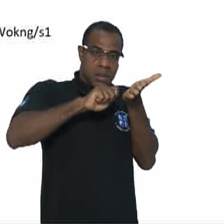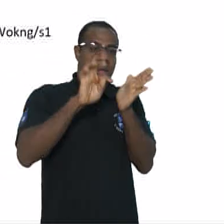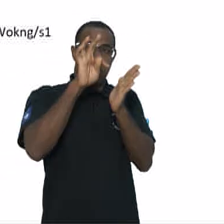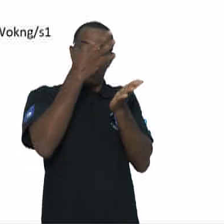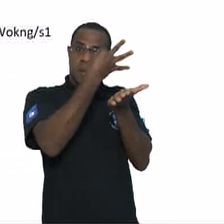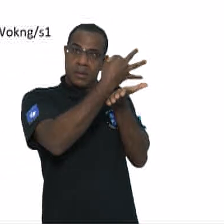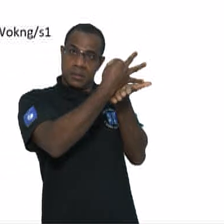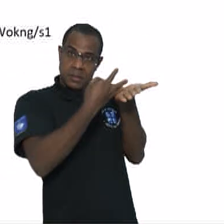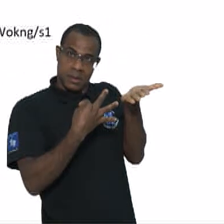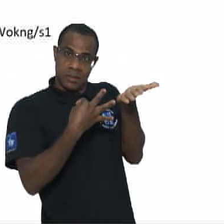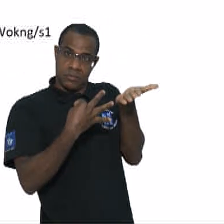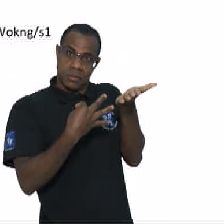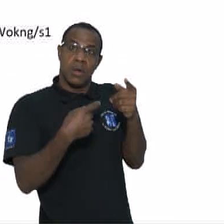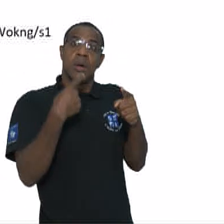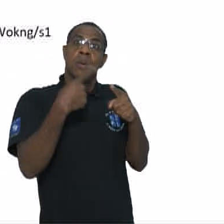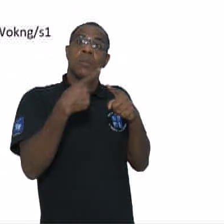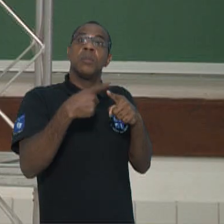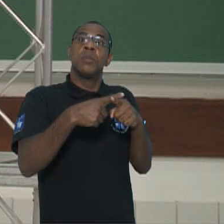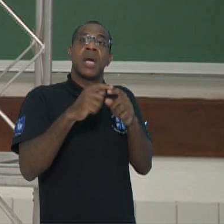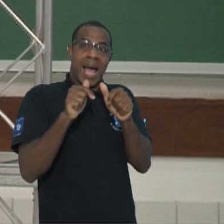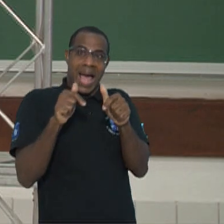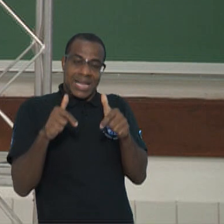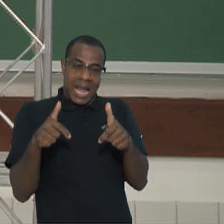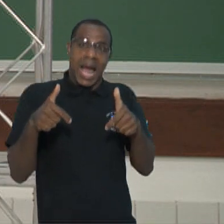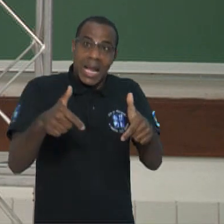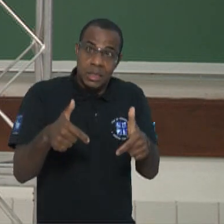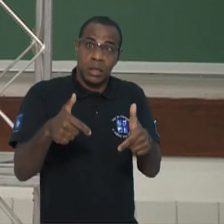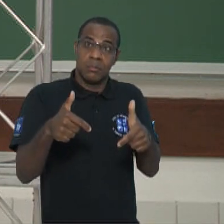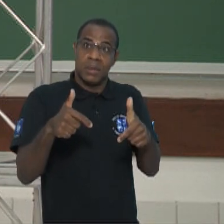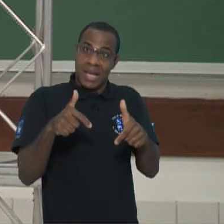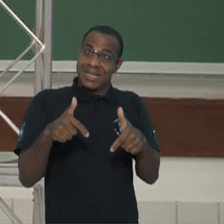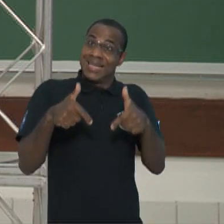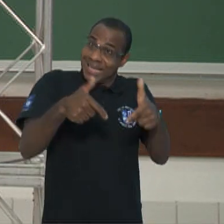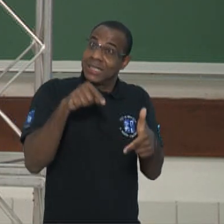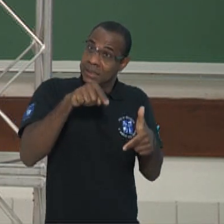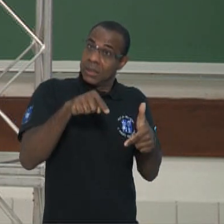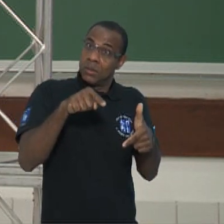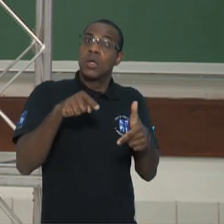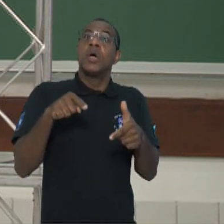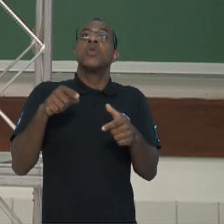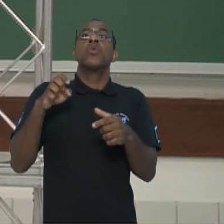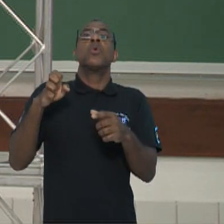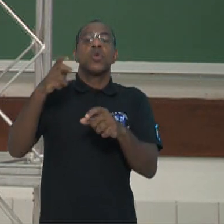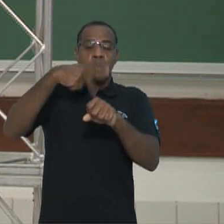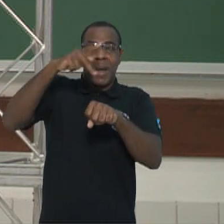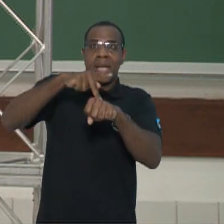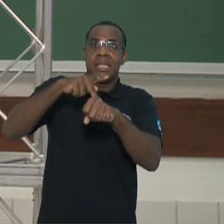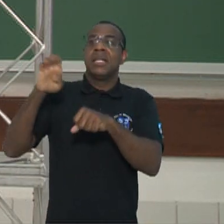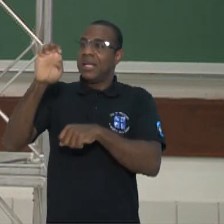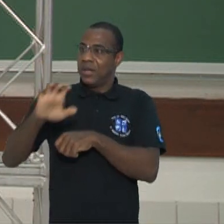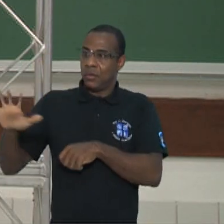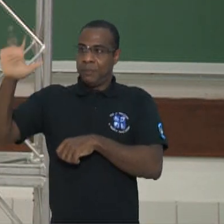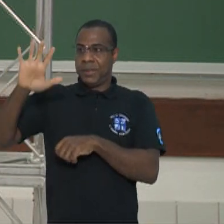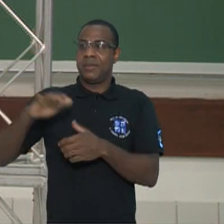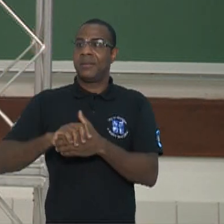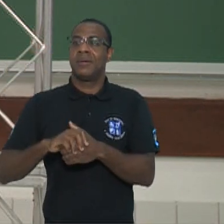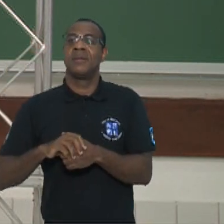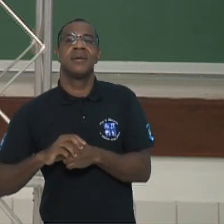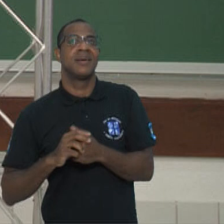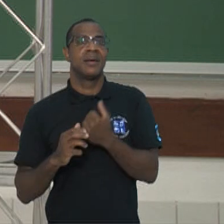consequências dessas ações dos países europeus. Pensando nessa ideia de dominação, que consequências a gente